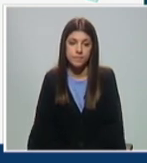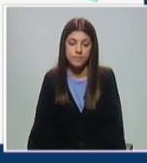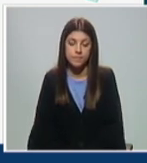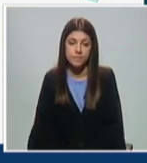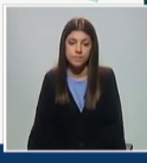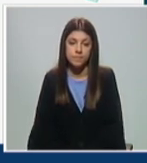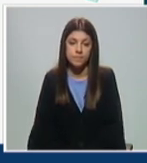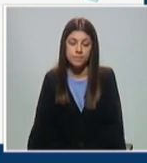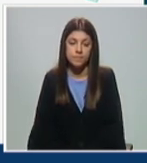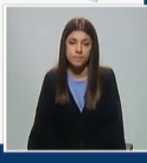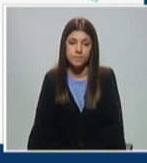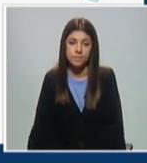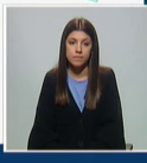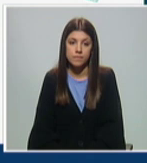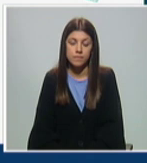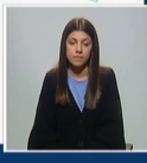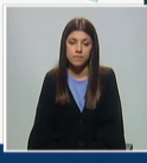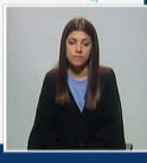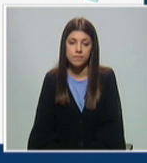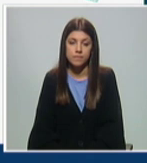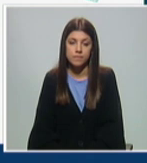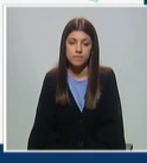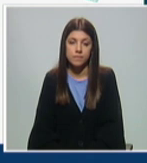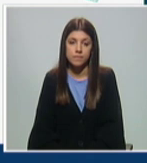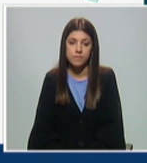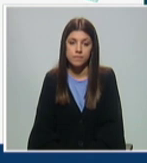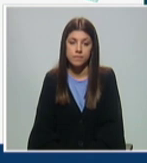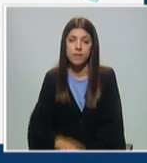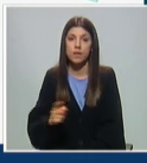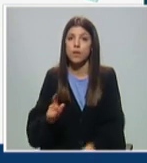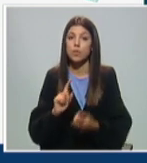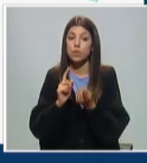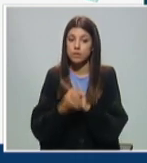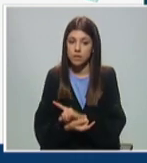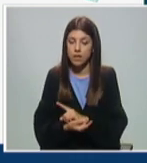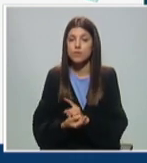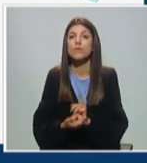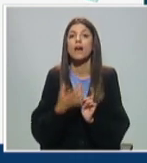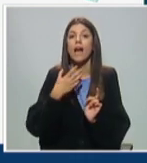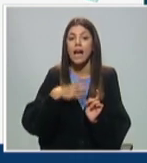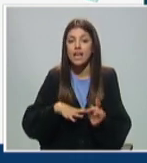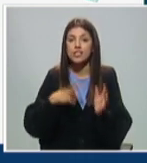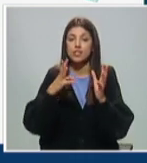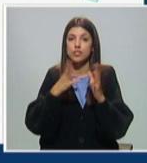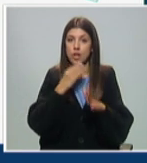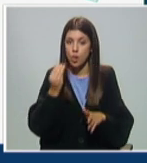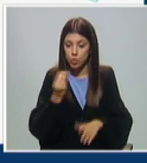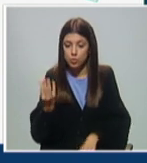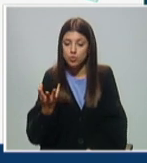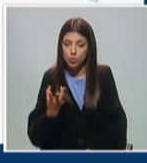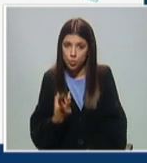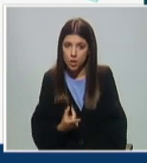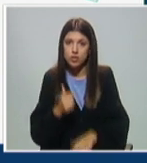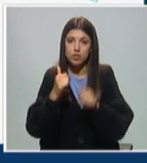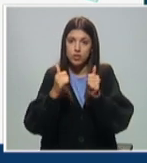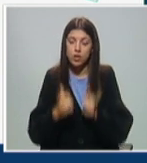percebesse melhor. Agora vou calcular exatamente o contrário. Eu quero contar o número de alunos que